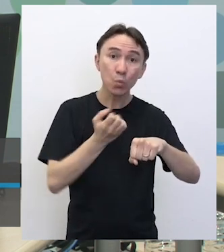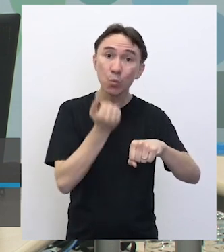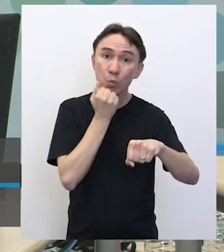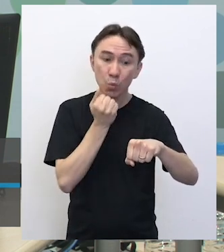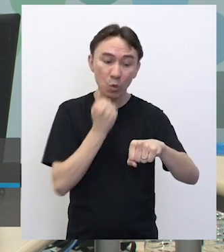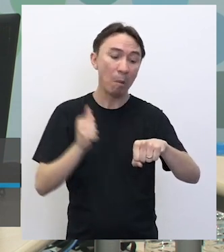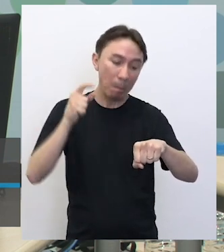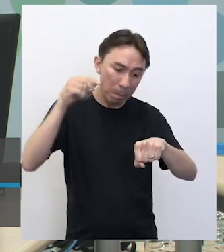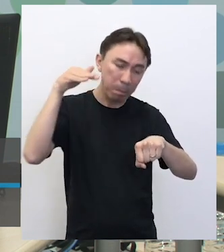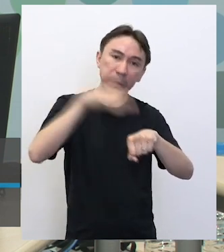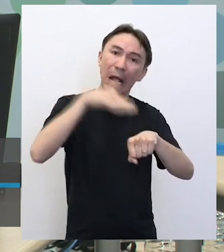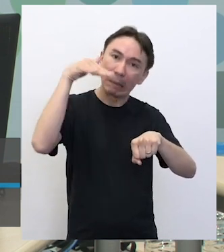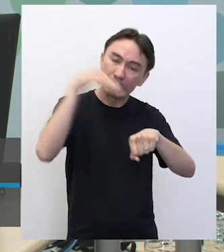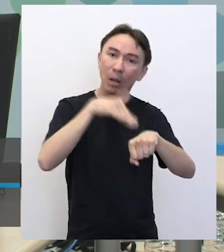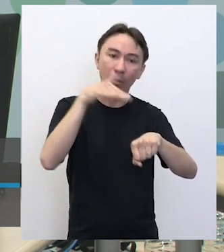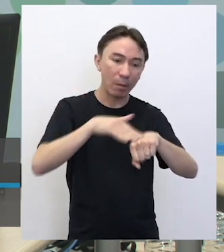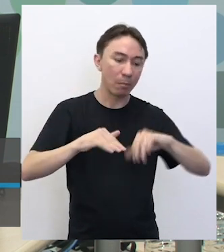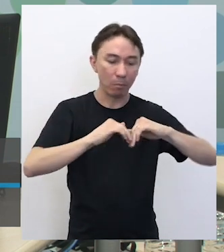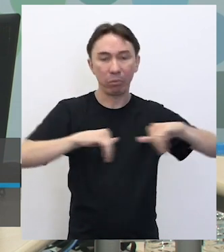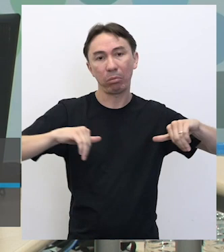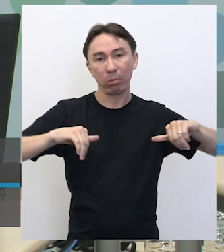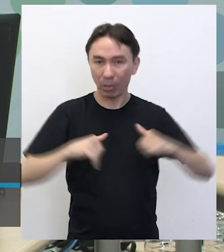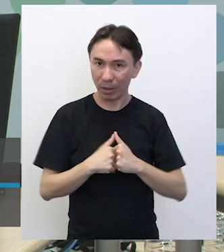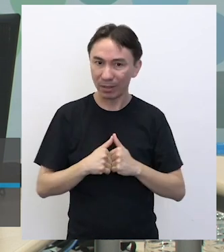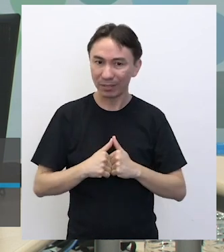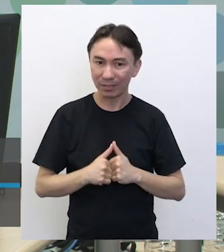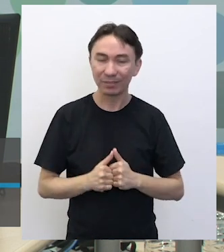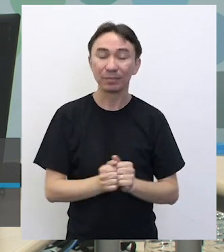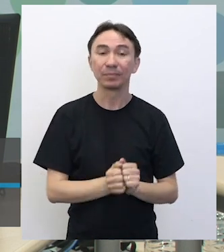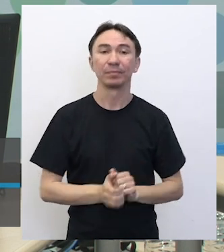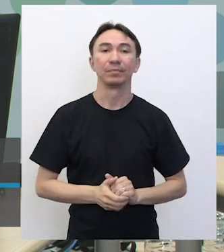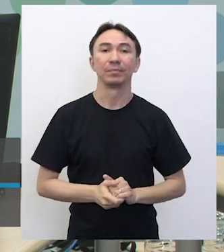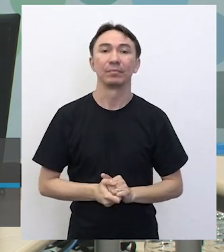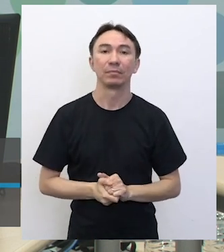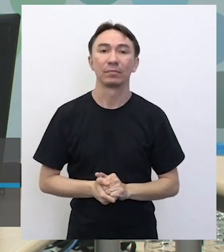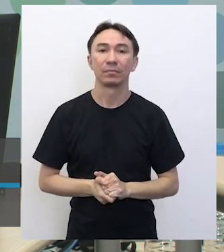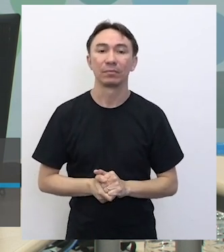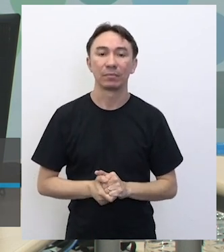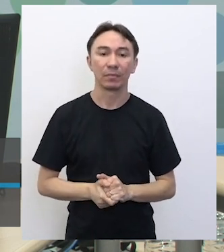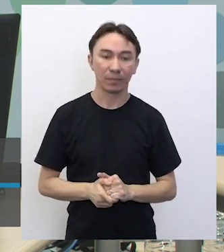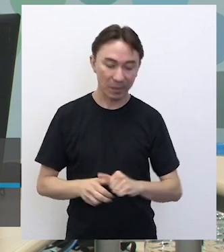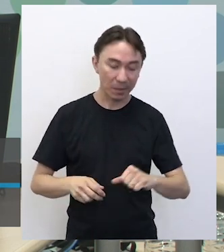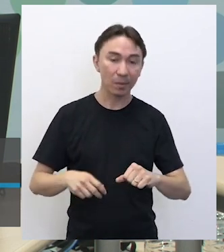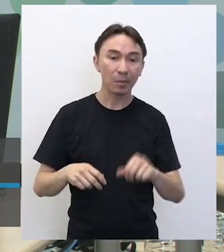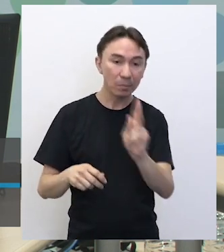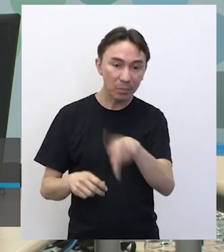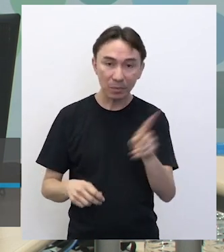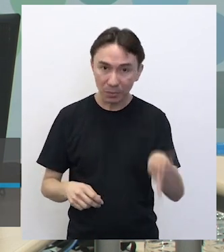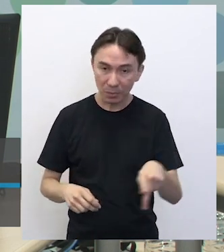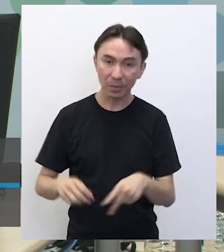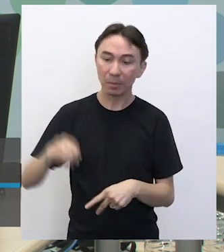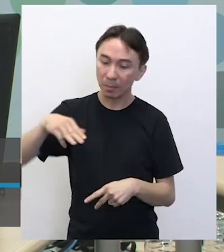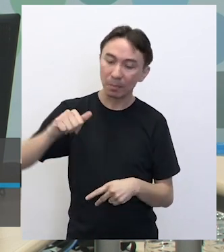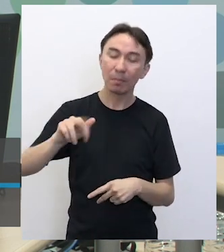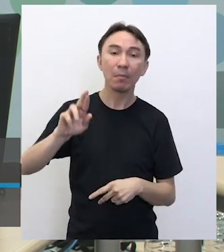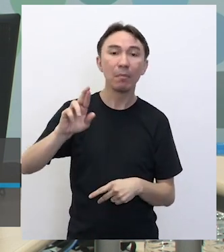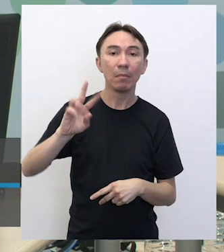Ricardo citou filosofia rap, filosofia de rua. A professora Marta, forma de encarar a vida.